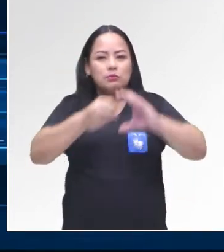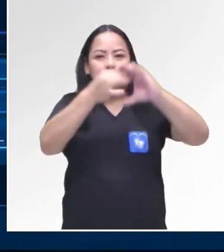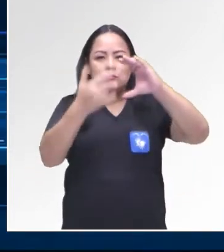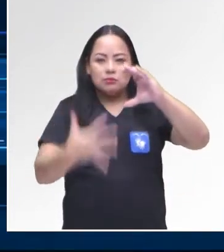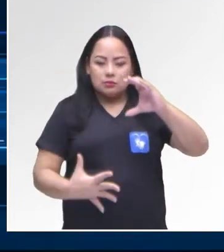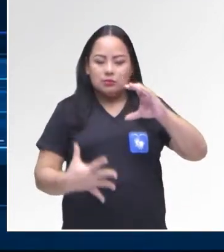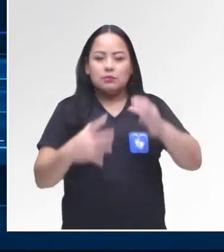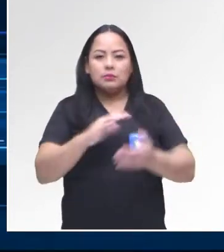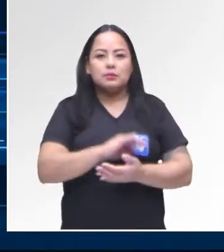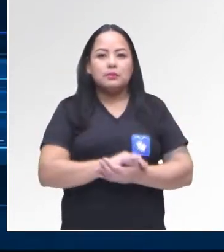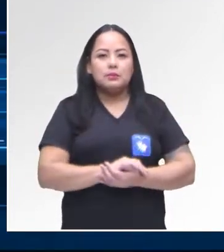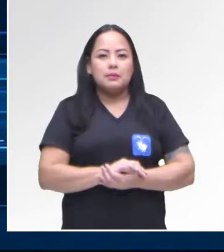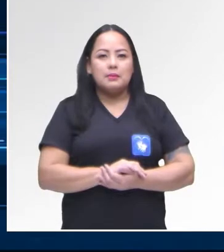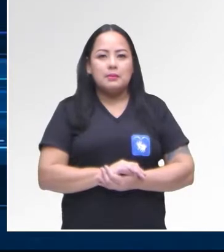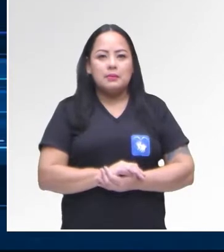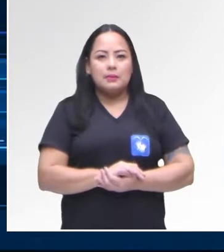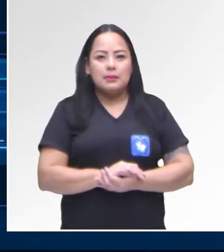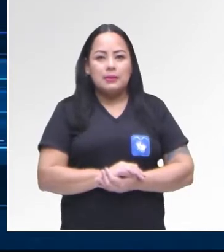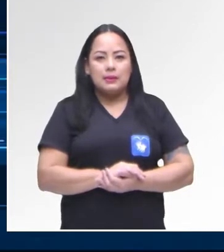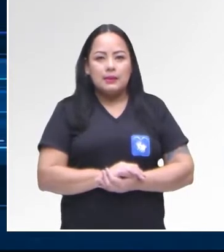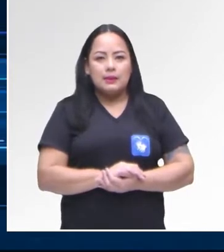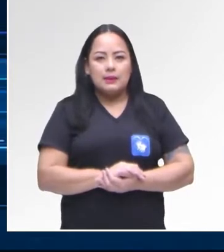características.